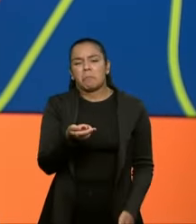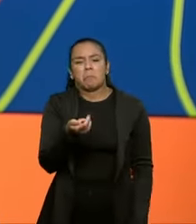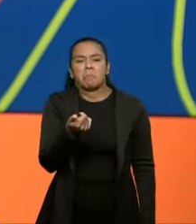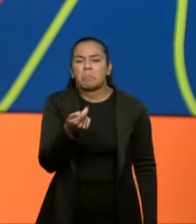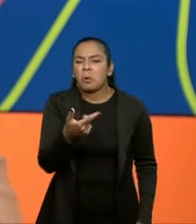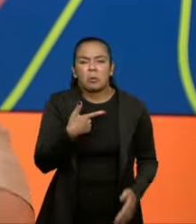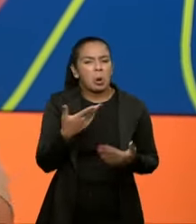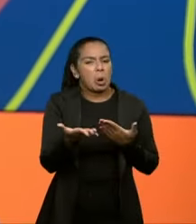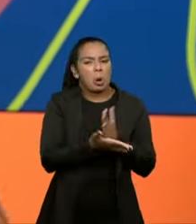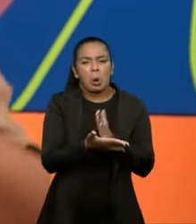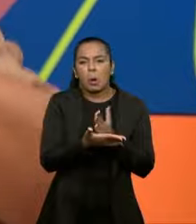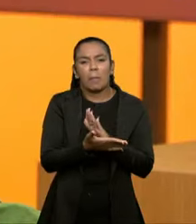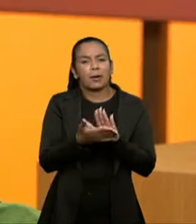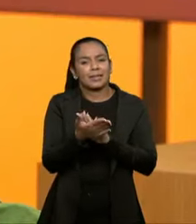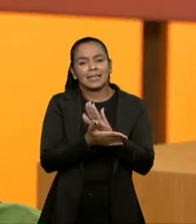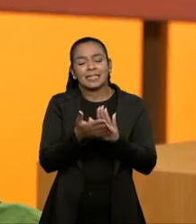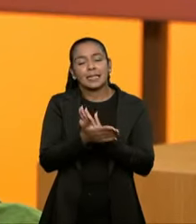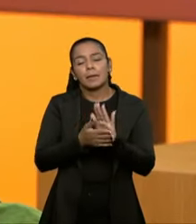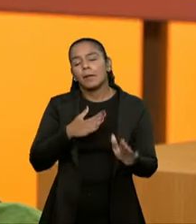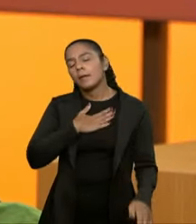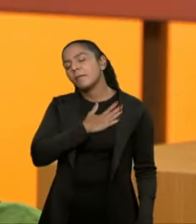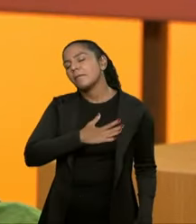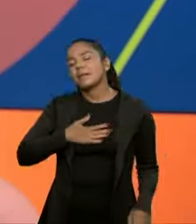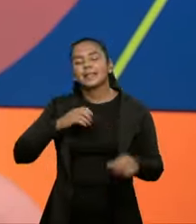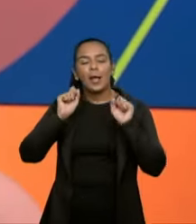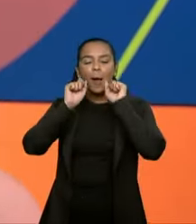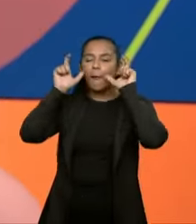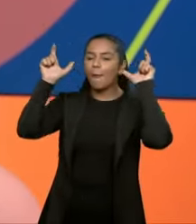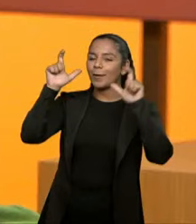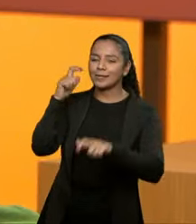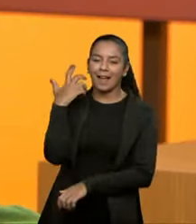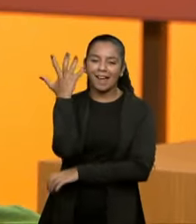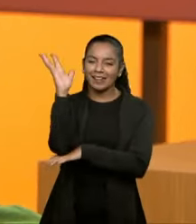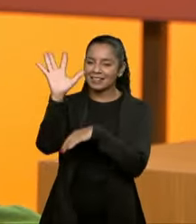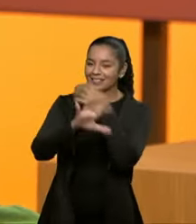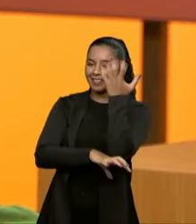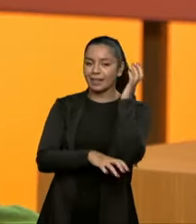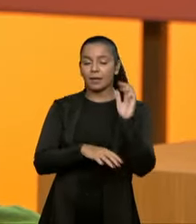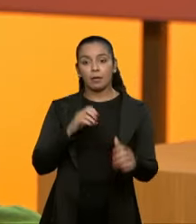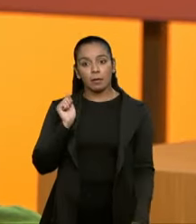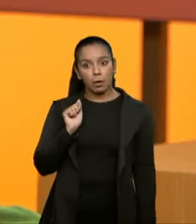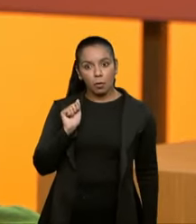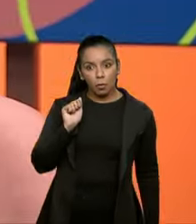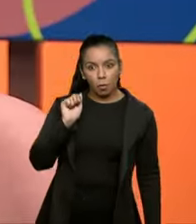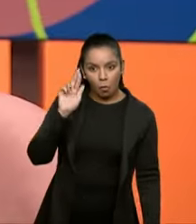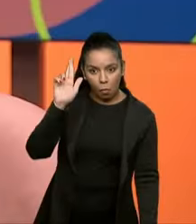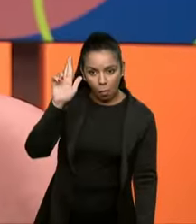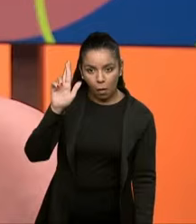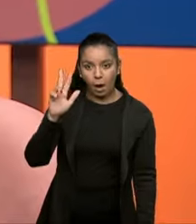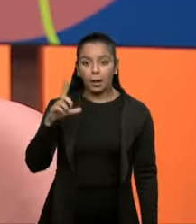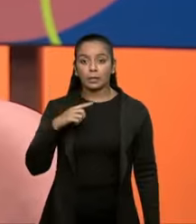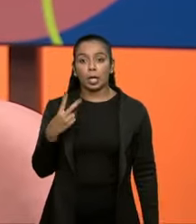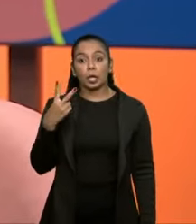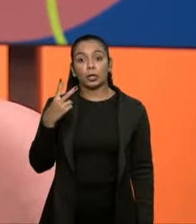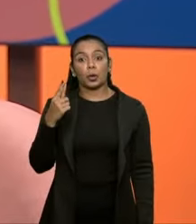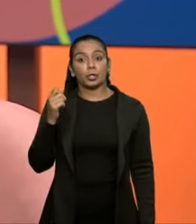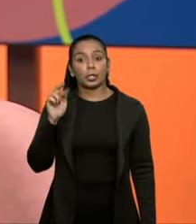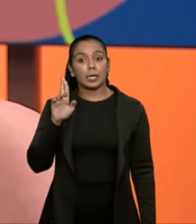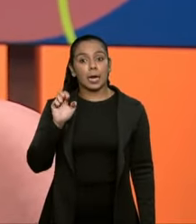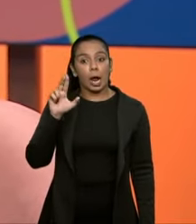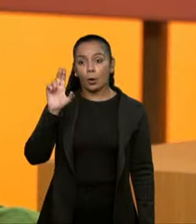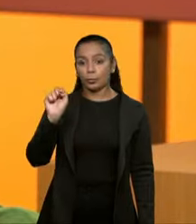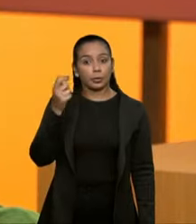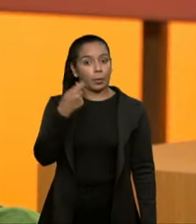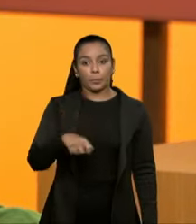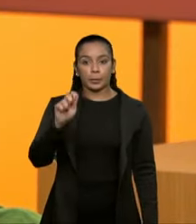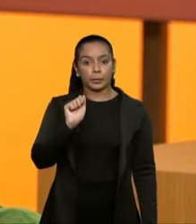não me incomoda em nada, perto dos prazeres de acordar no meio da natureza. Não, igual ar-condicionado no quarto. Lá ali tava de noite, deu 2 graus, nem precisou do ar. Não, ali não precisou, mas de